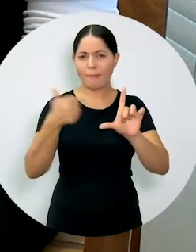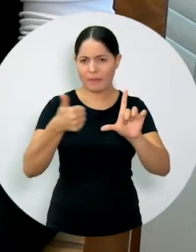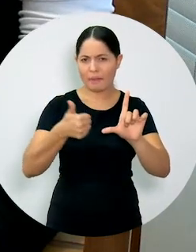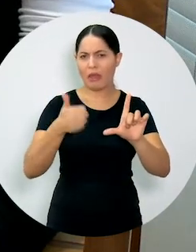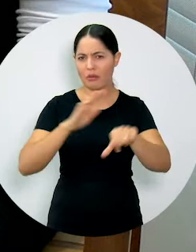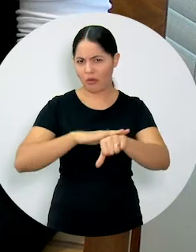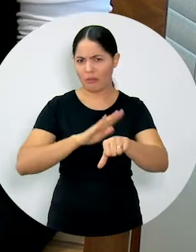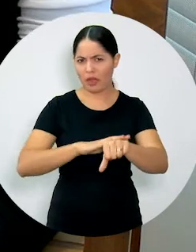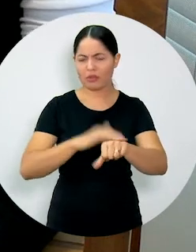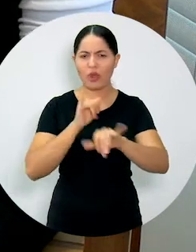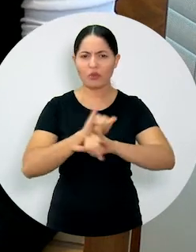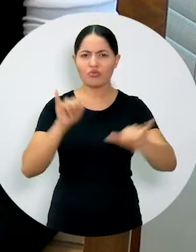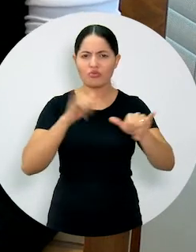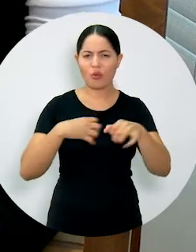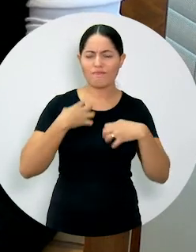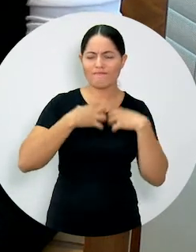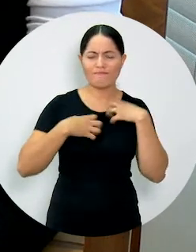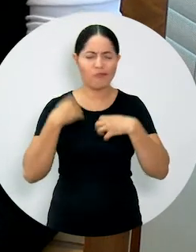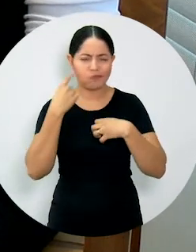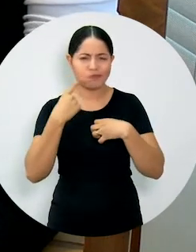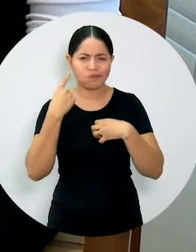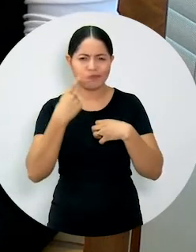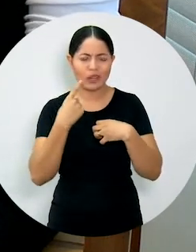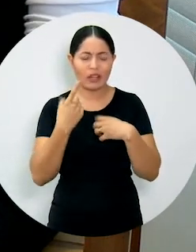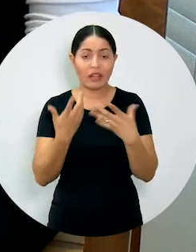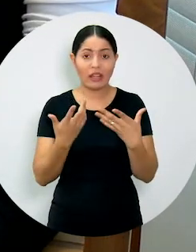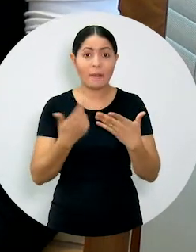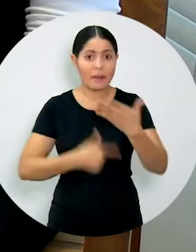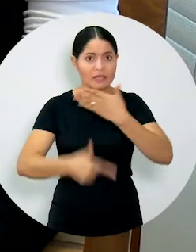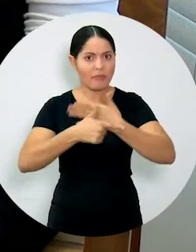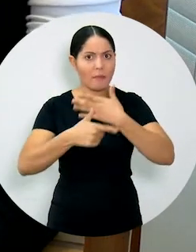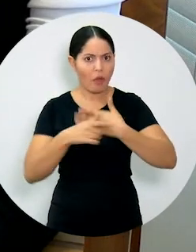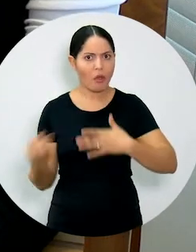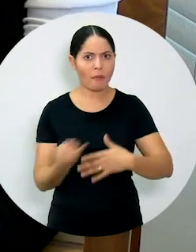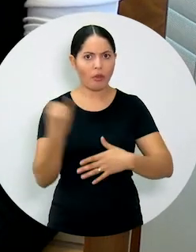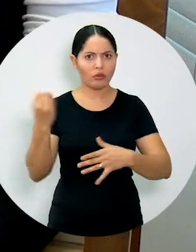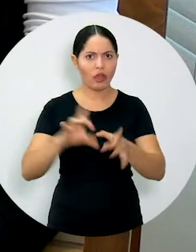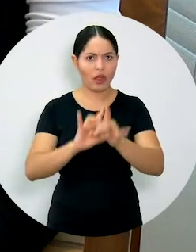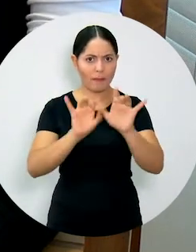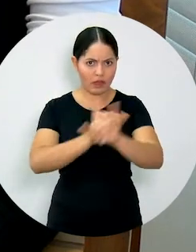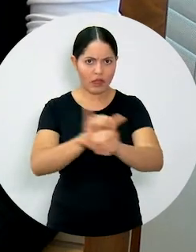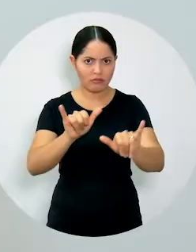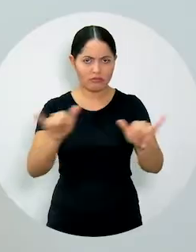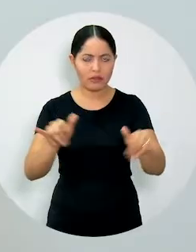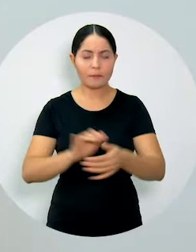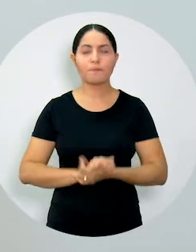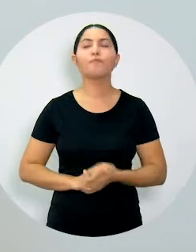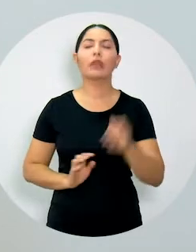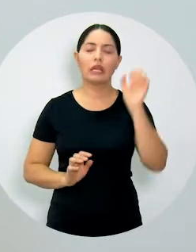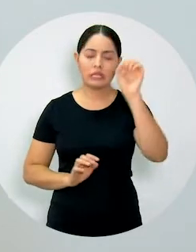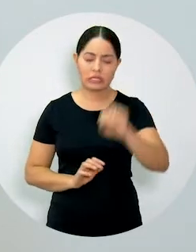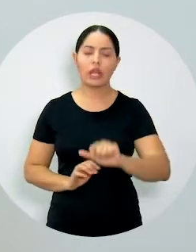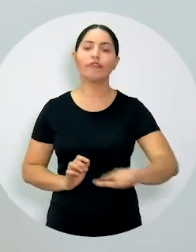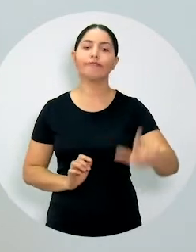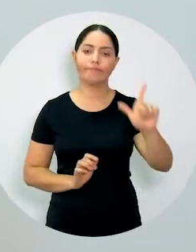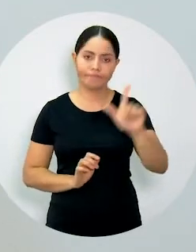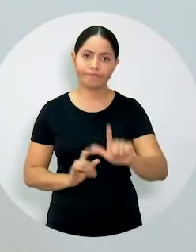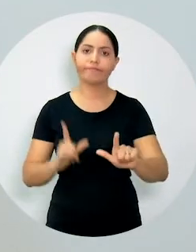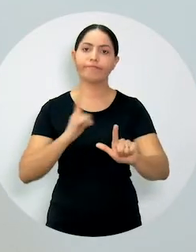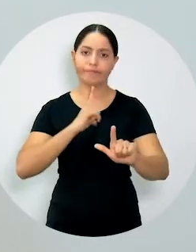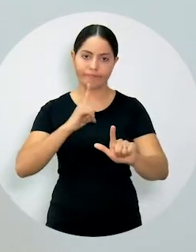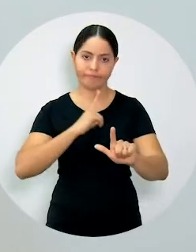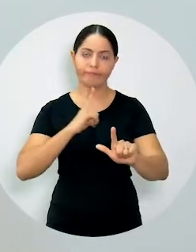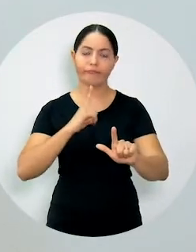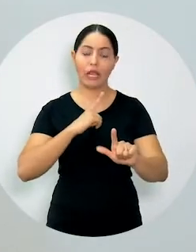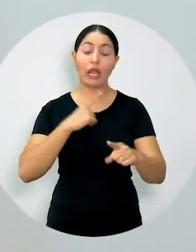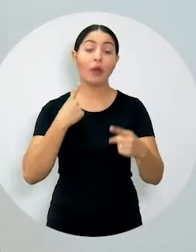sobre o advogado ser incômodo. Esse advogado hoje também tem um papel fundamental na liberdade de imprensa. Sim, lógico.